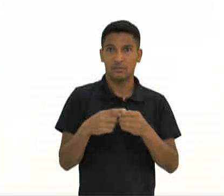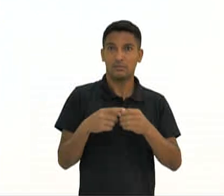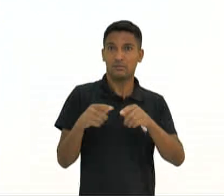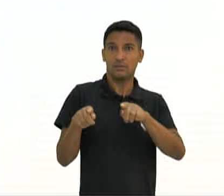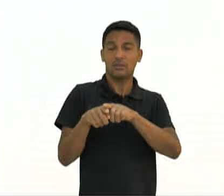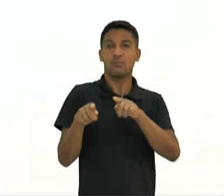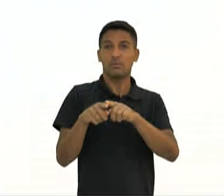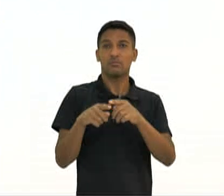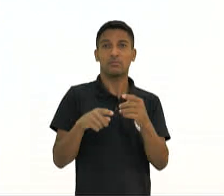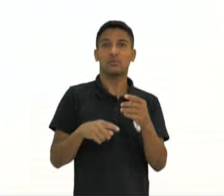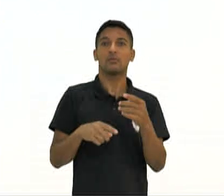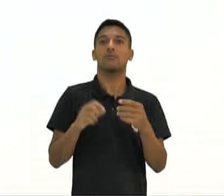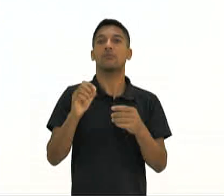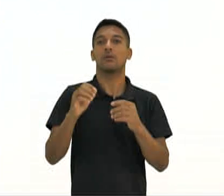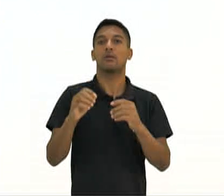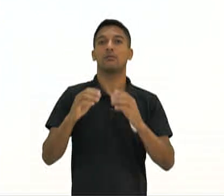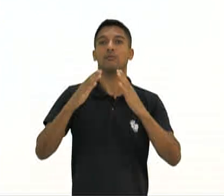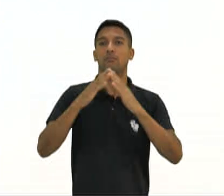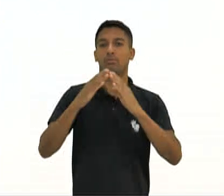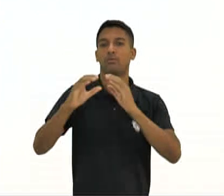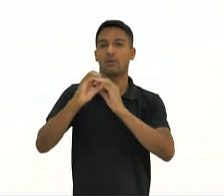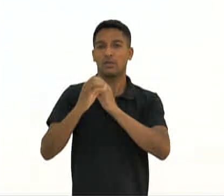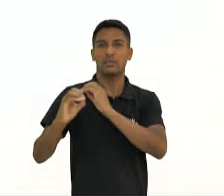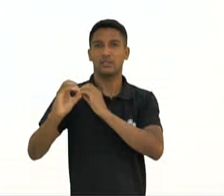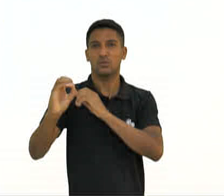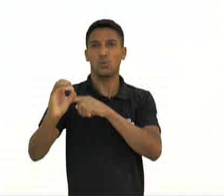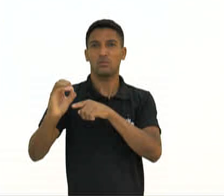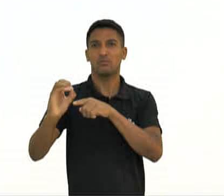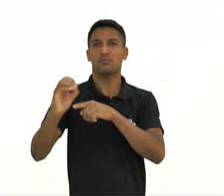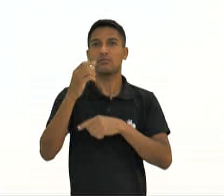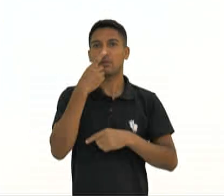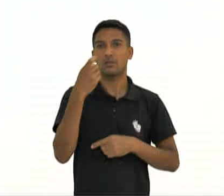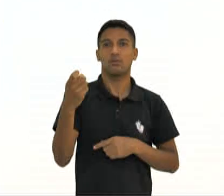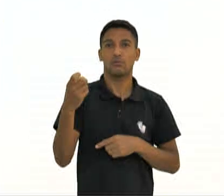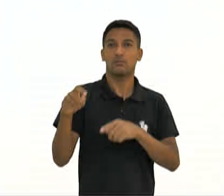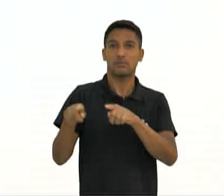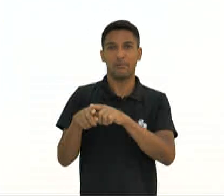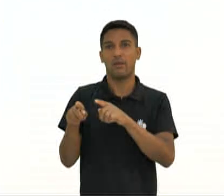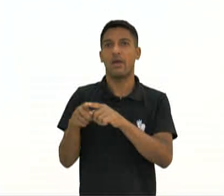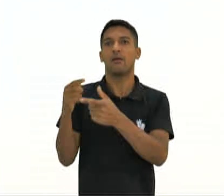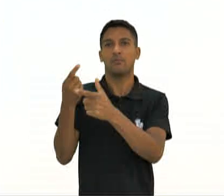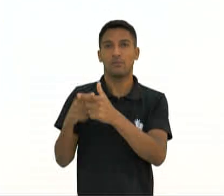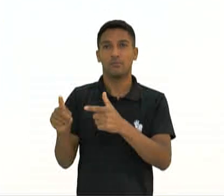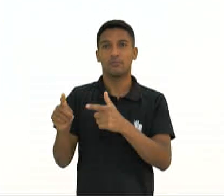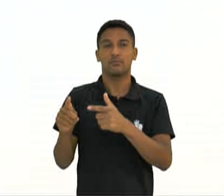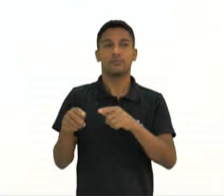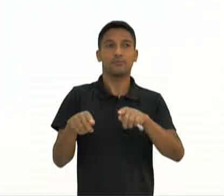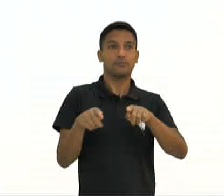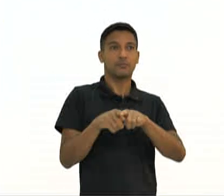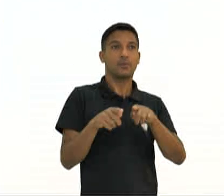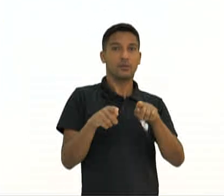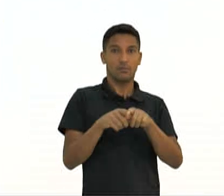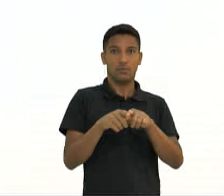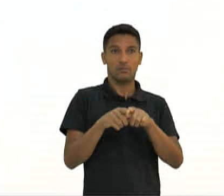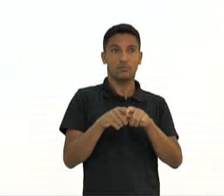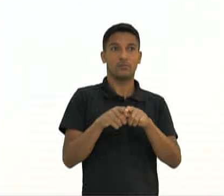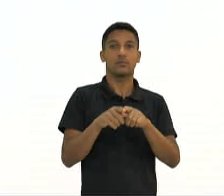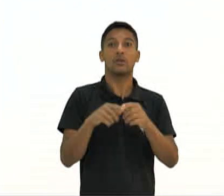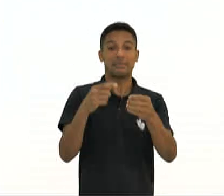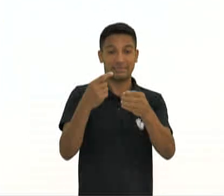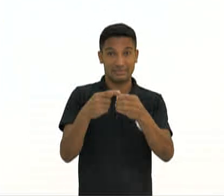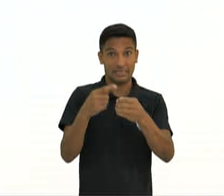do esgoto, também eletricidade e de água corrente. Também nesta cidade não existe uma